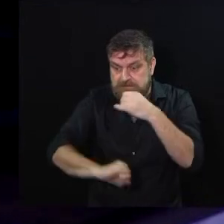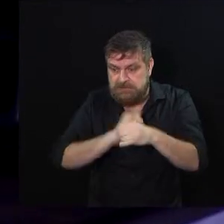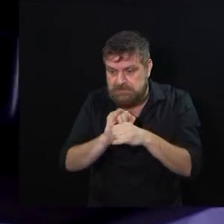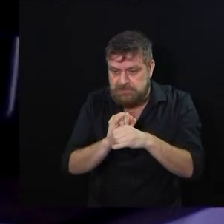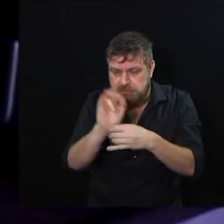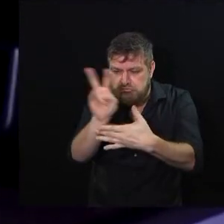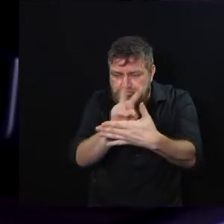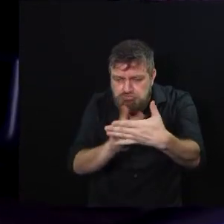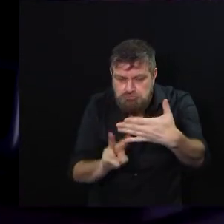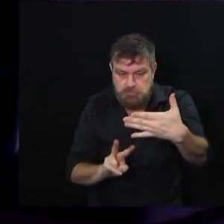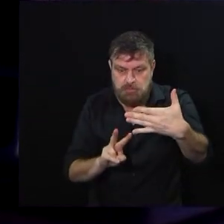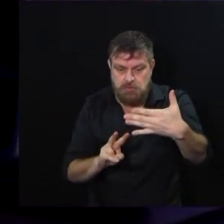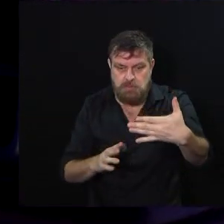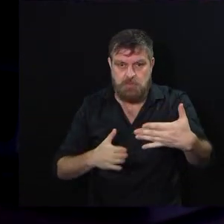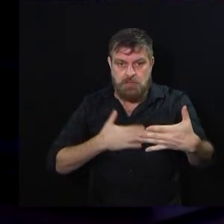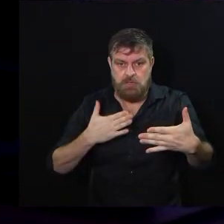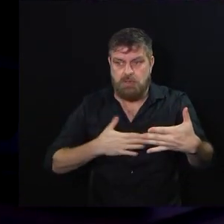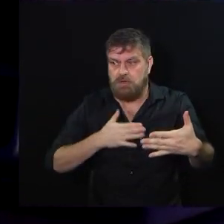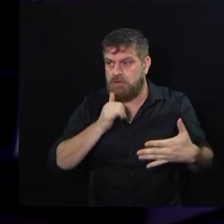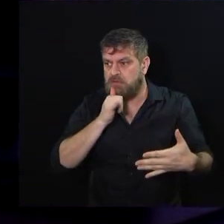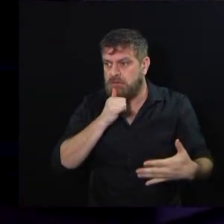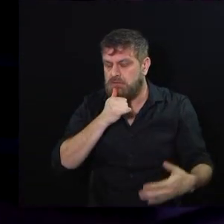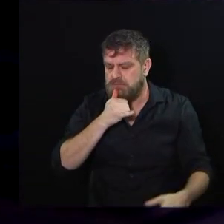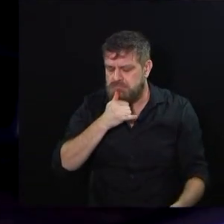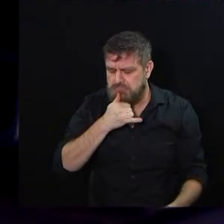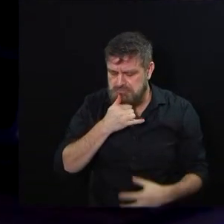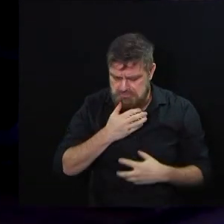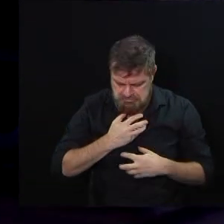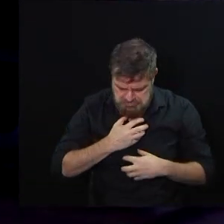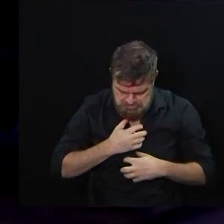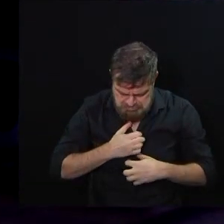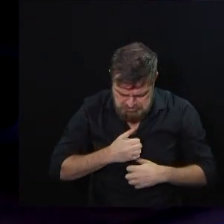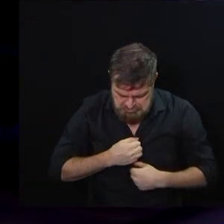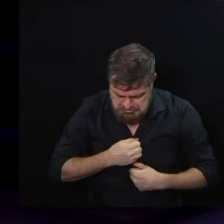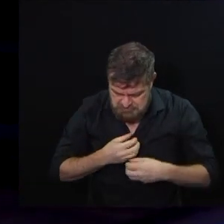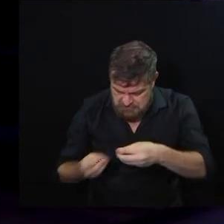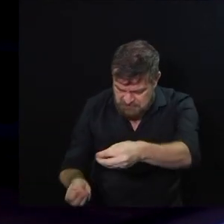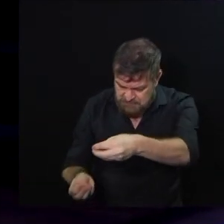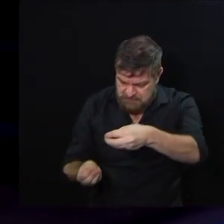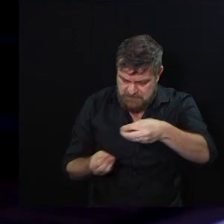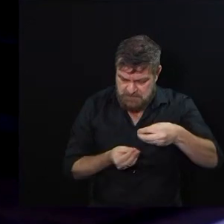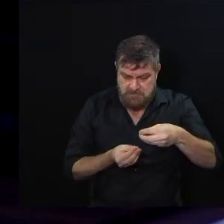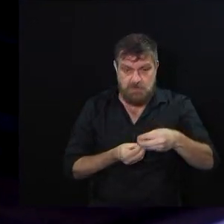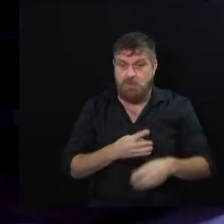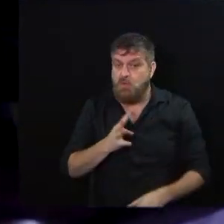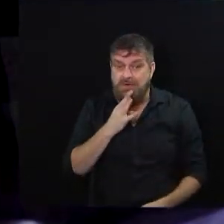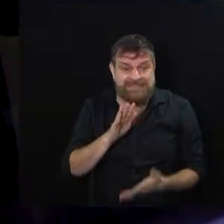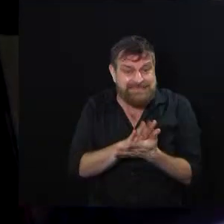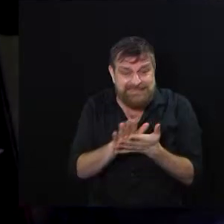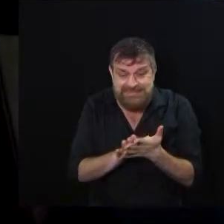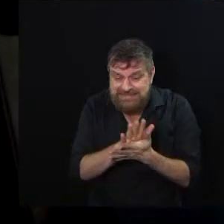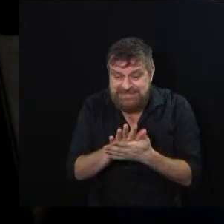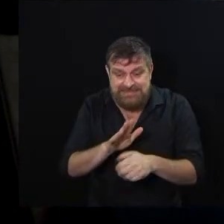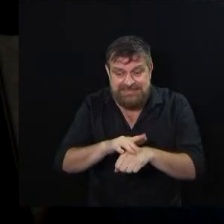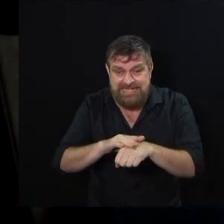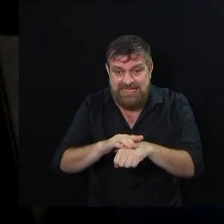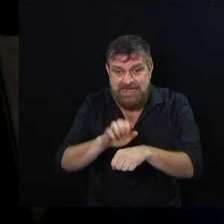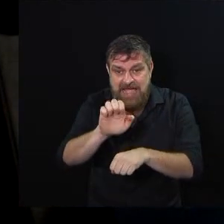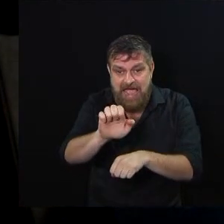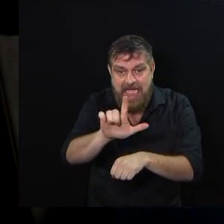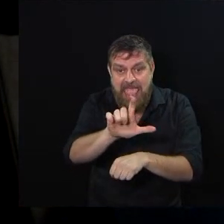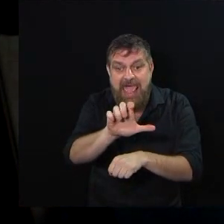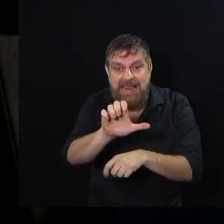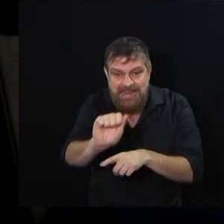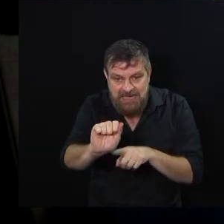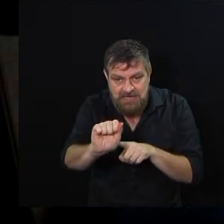de maior tristeza. Até receber o diagnóstico, eu não tinha ouvido falar em esclerose lateral amiotrófica, e nem